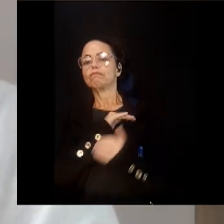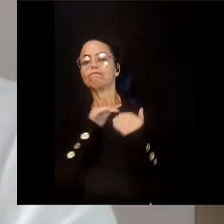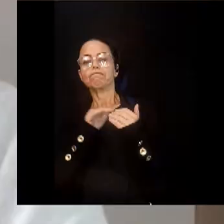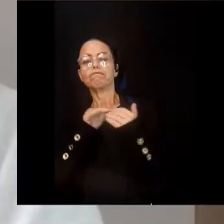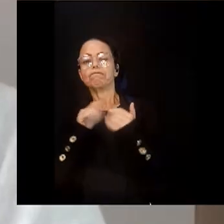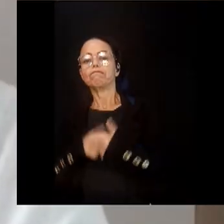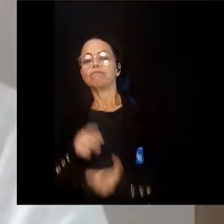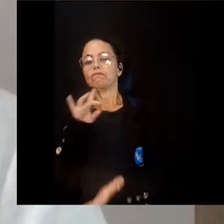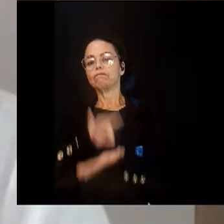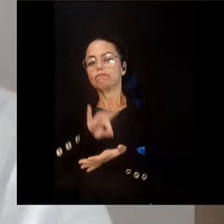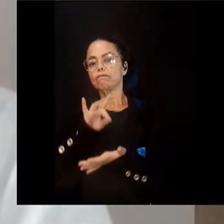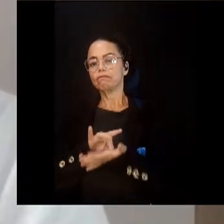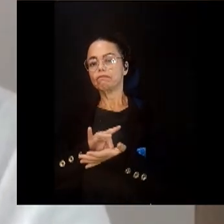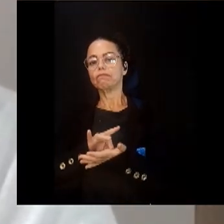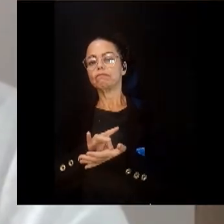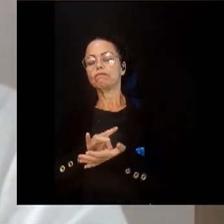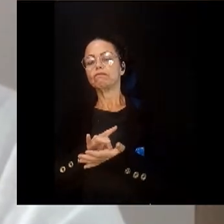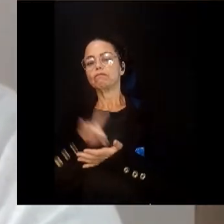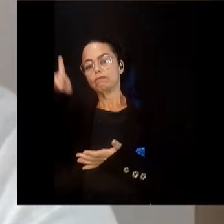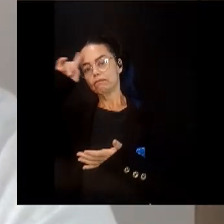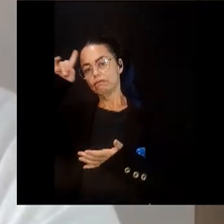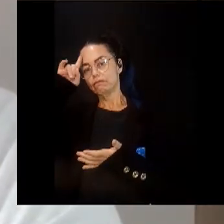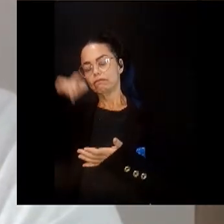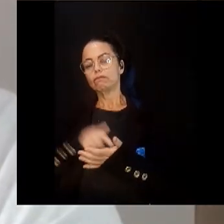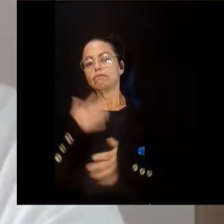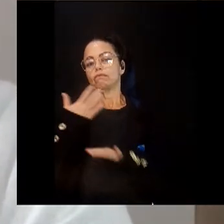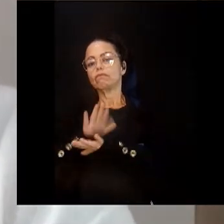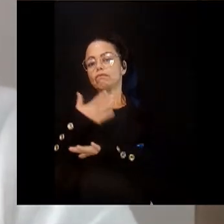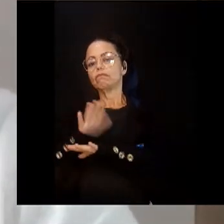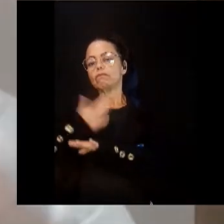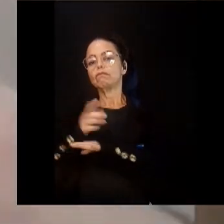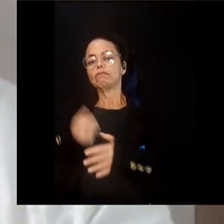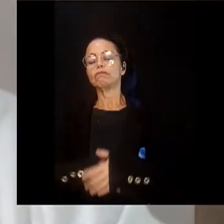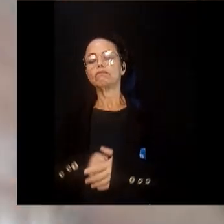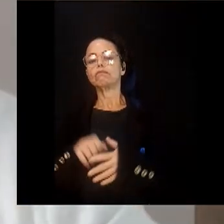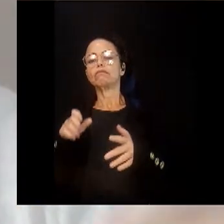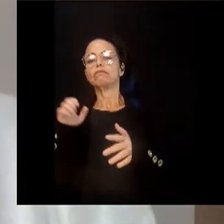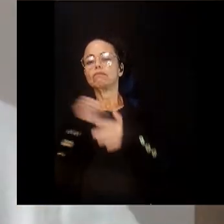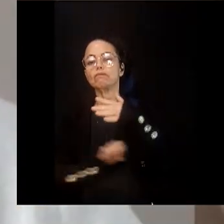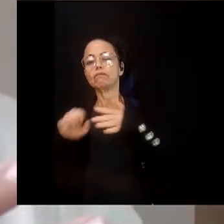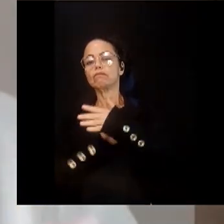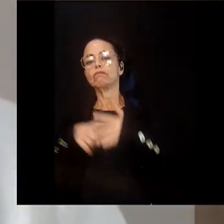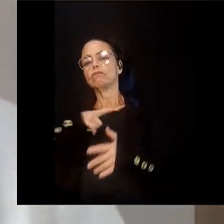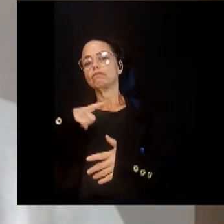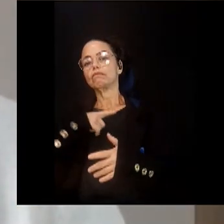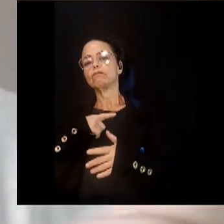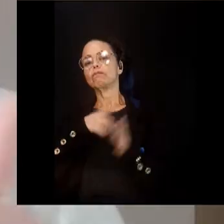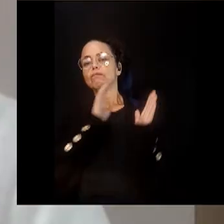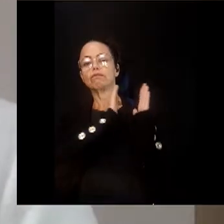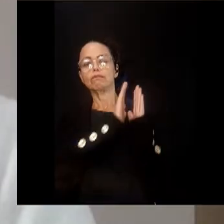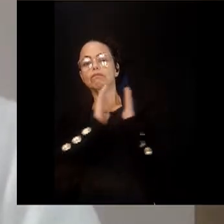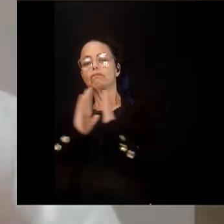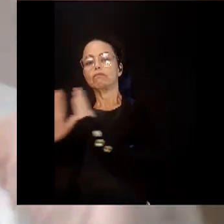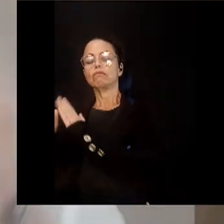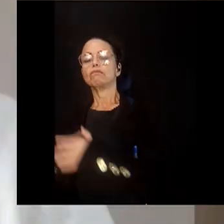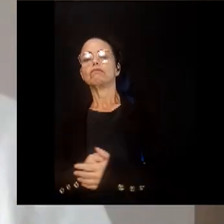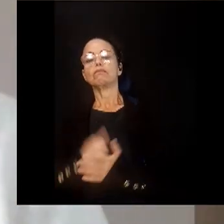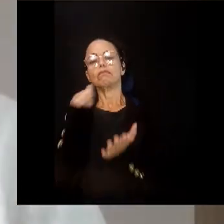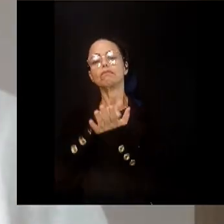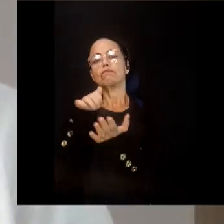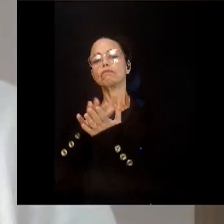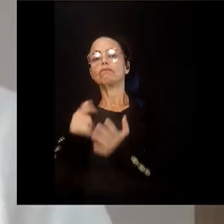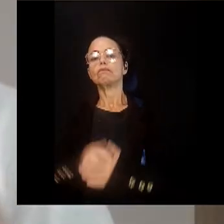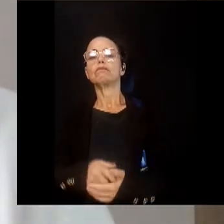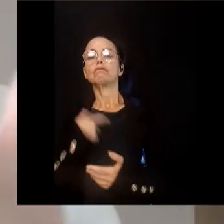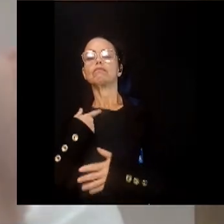realidade do dia a dia, né, da prática ali da operação da empresa. Então, tem ali as fases, né, de autuação, porém, os